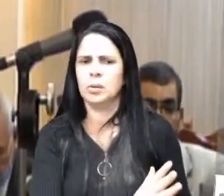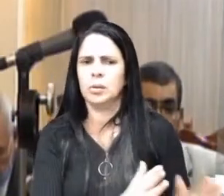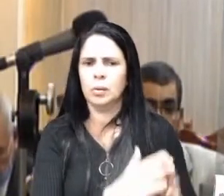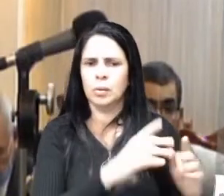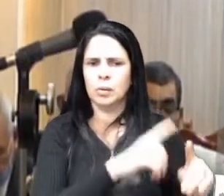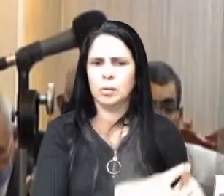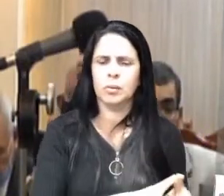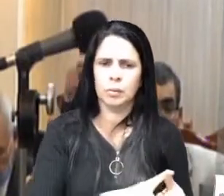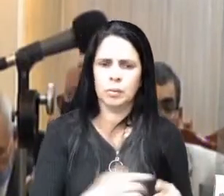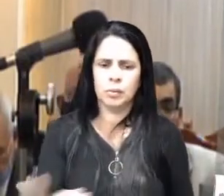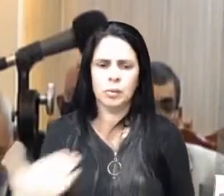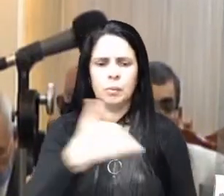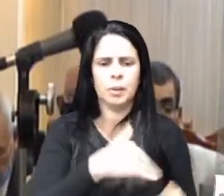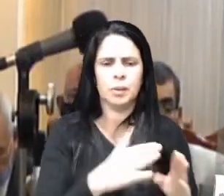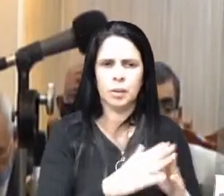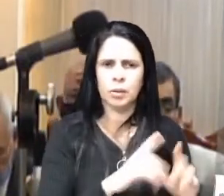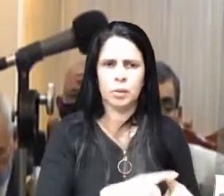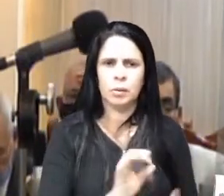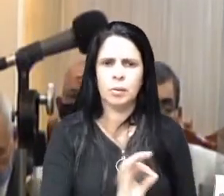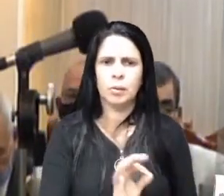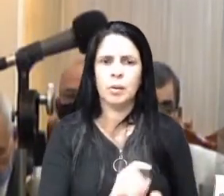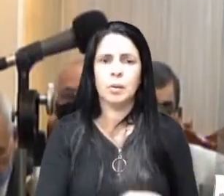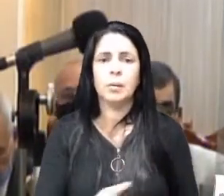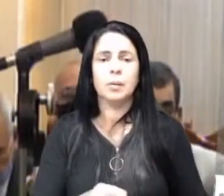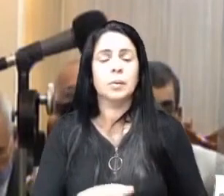ele diz mais: antes,